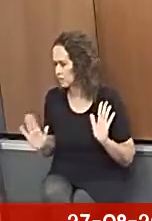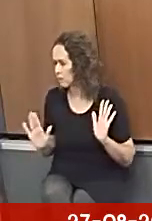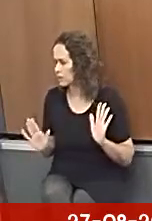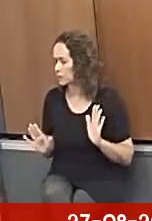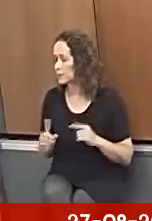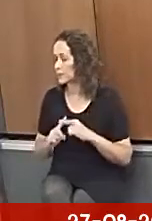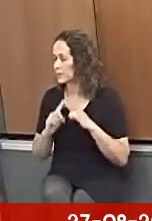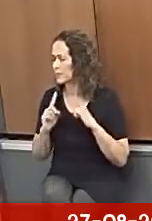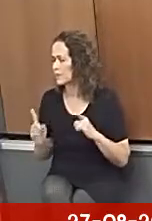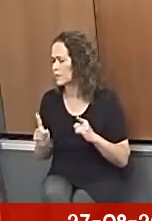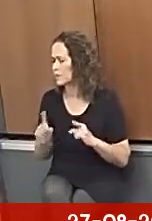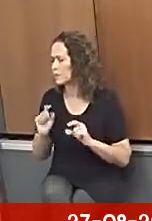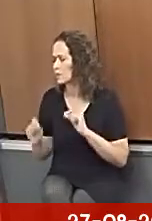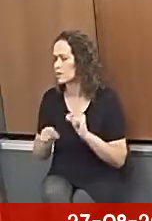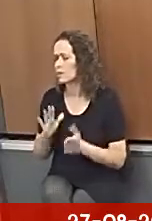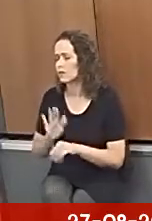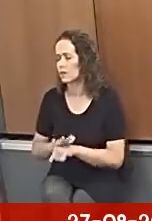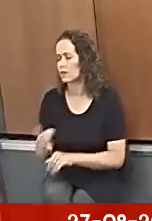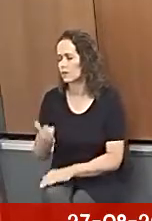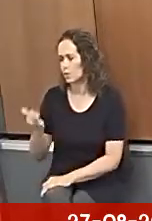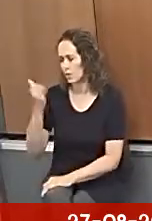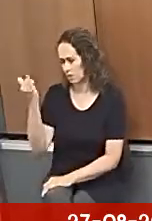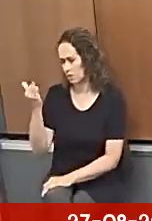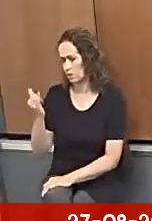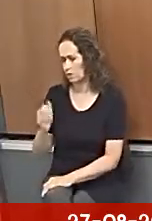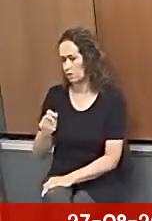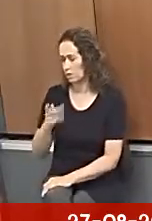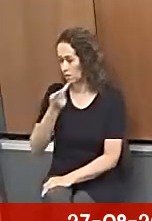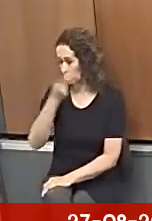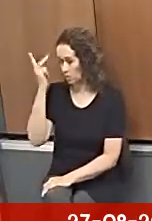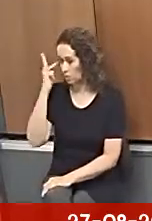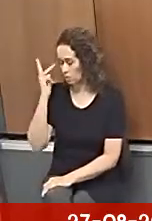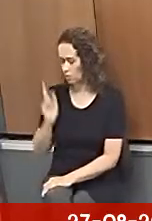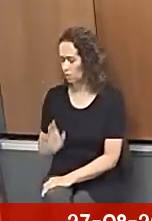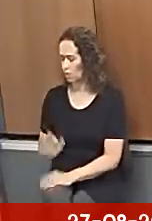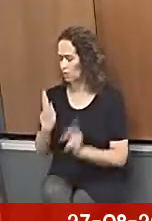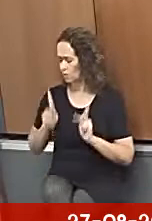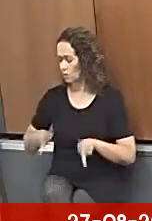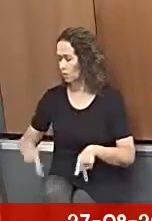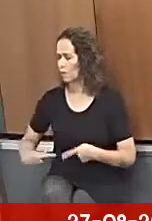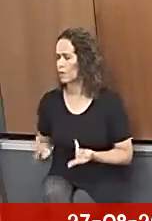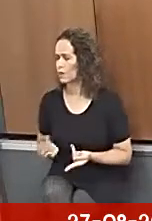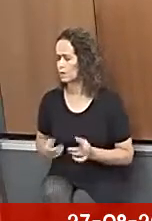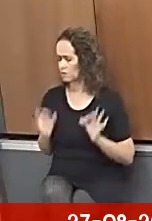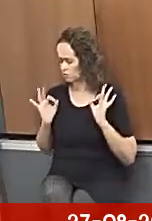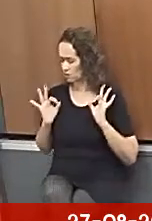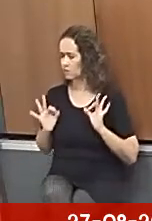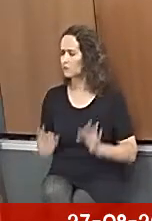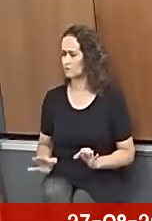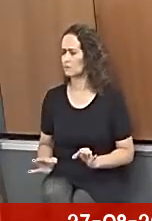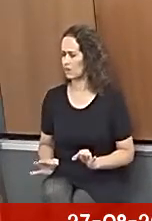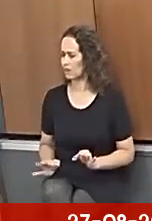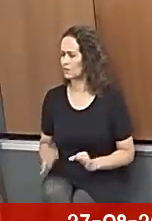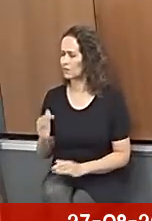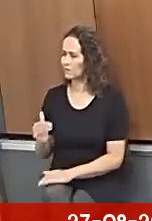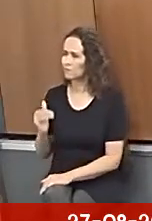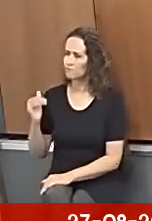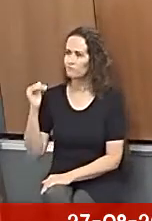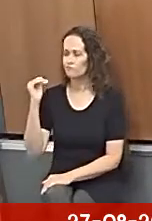da pessoa humana e à dignidade da pessoa humana vai muito mais além de relações comerciais vibrante